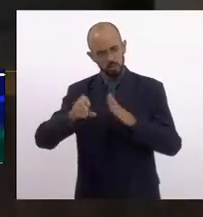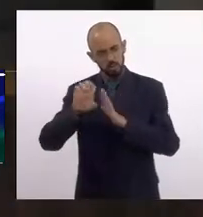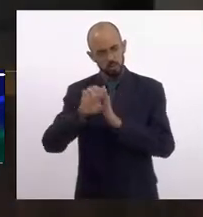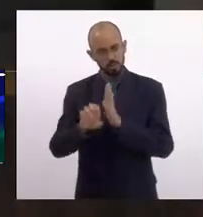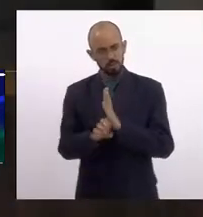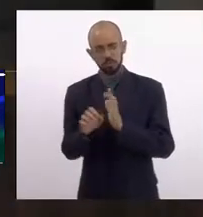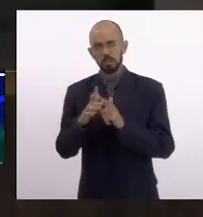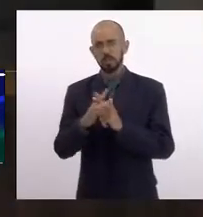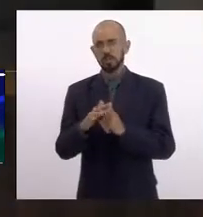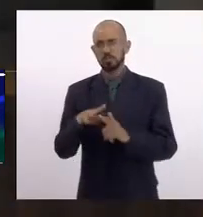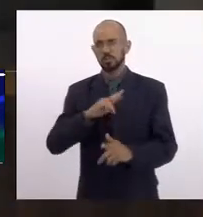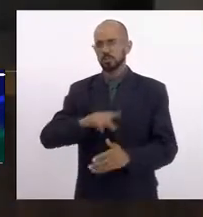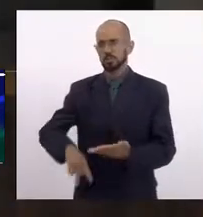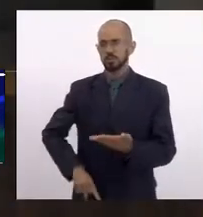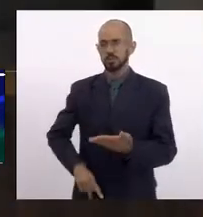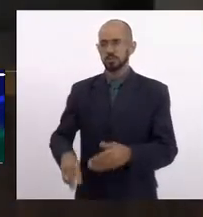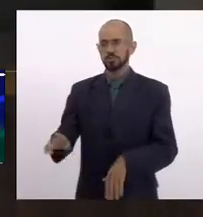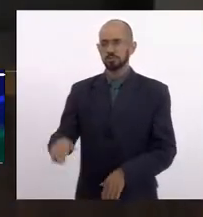em